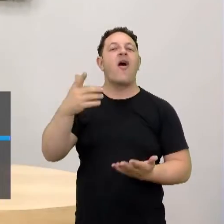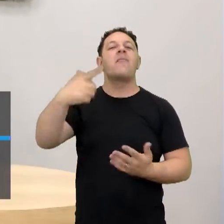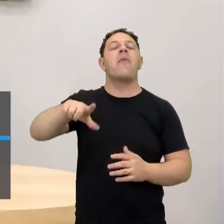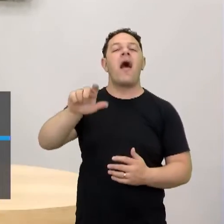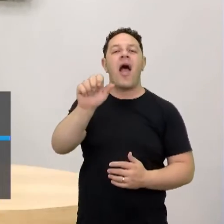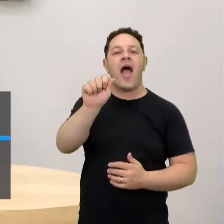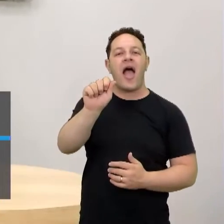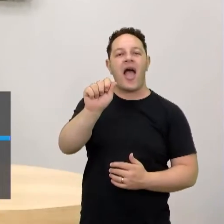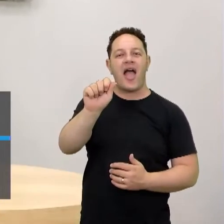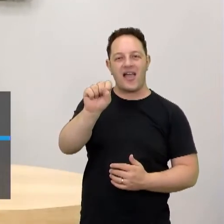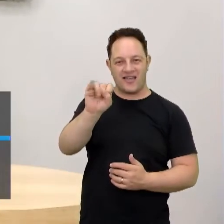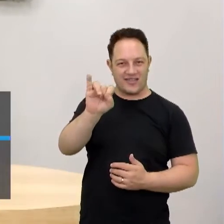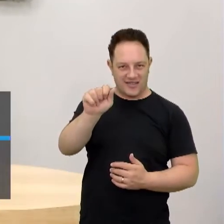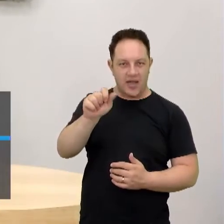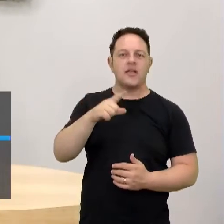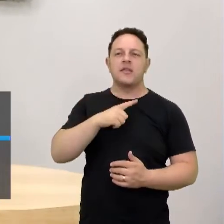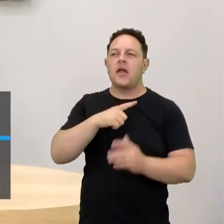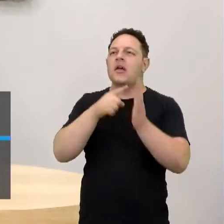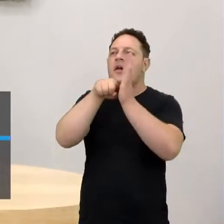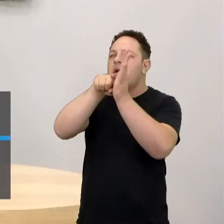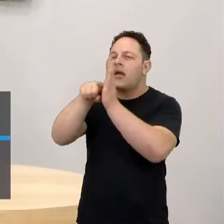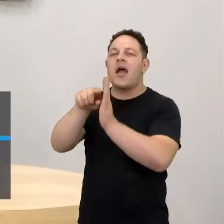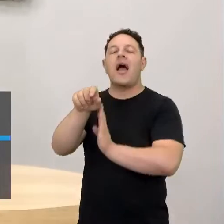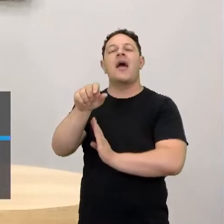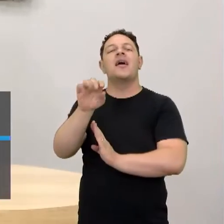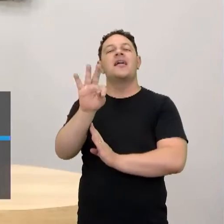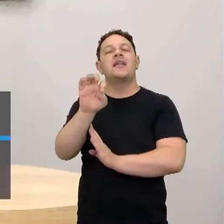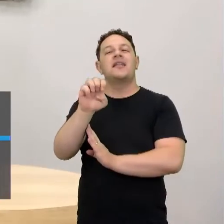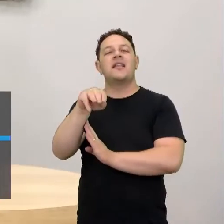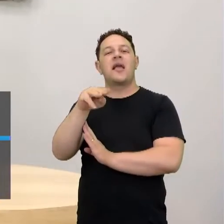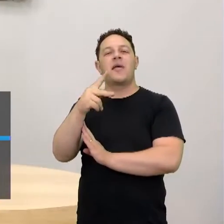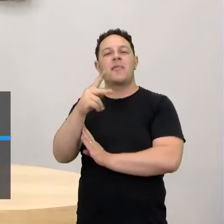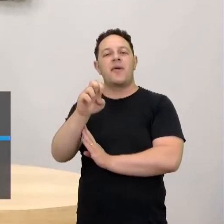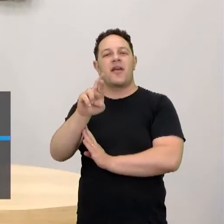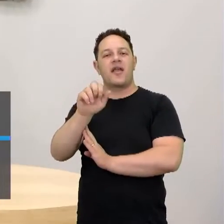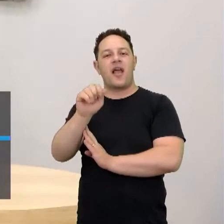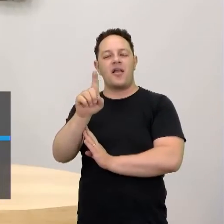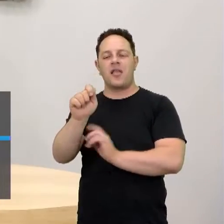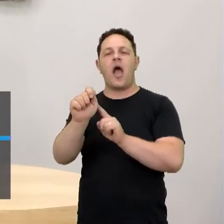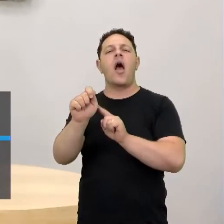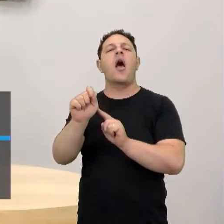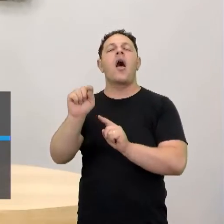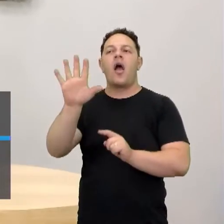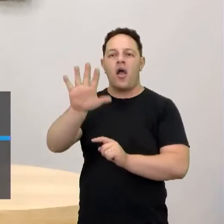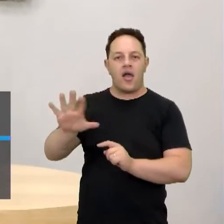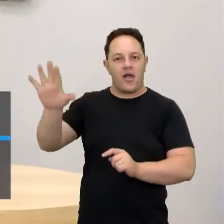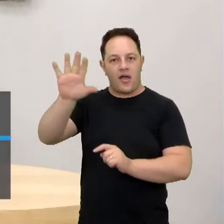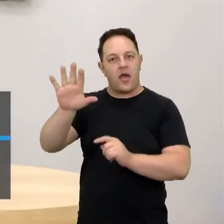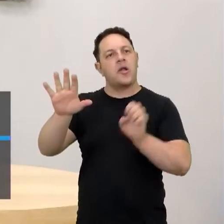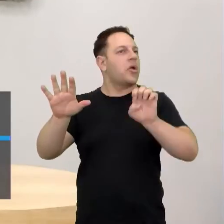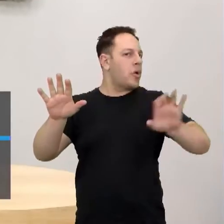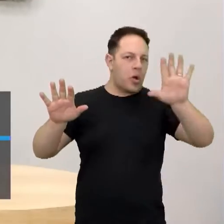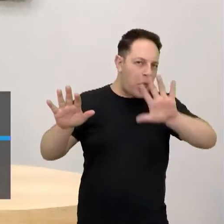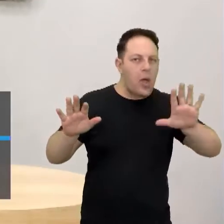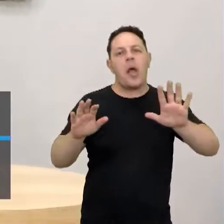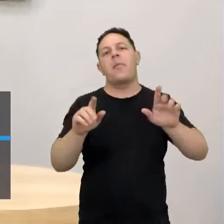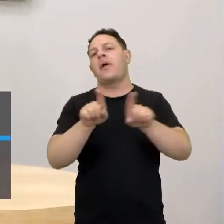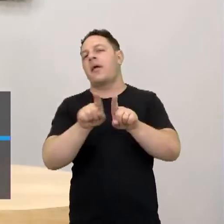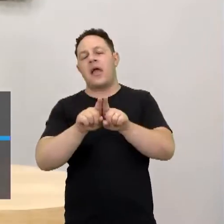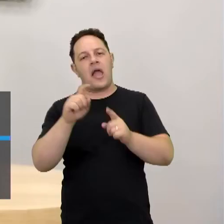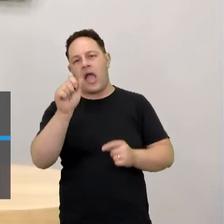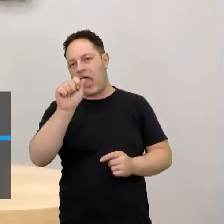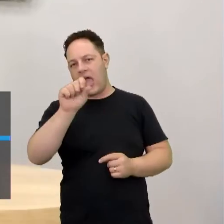Ásia, a gente falou muito em zonas temperadas, porque boa parte do território, tanto da Europa como da Ásia, estão em regiões,